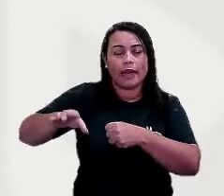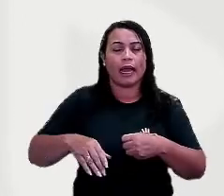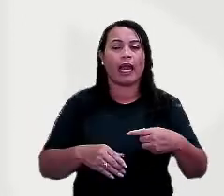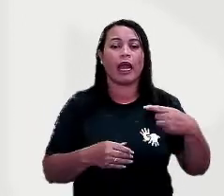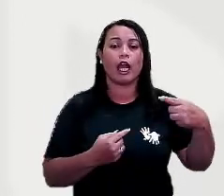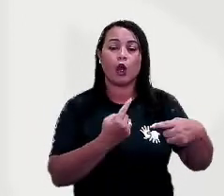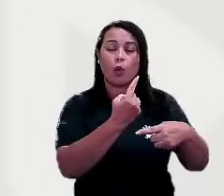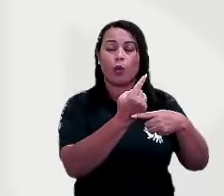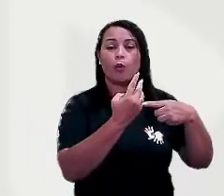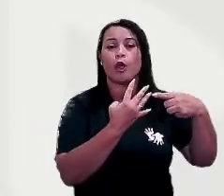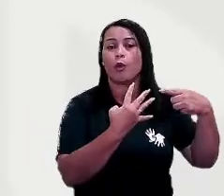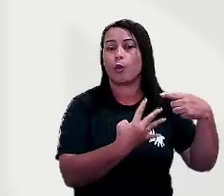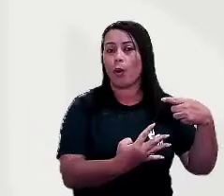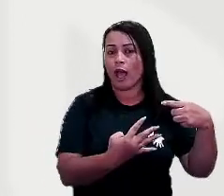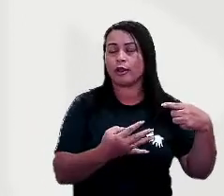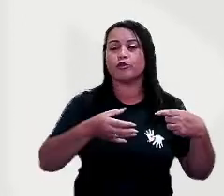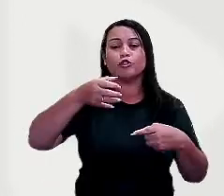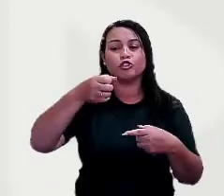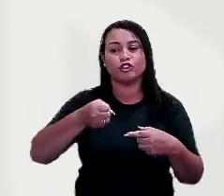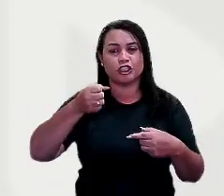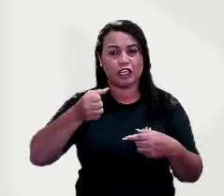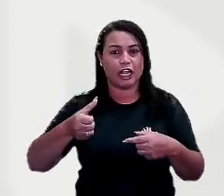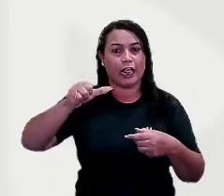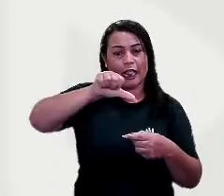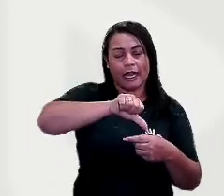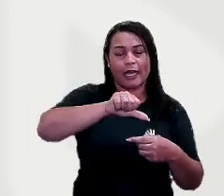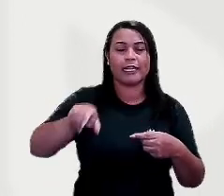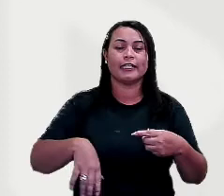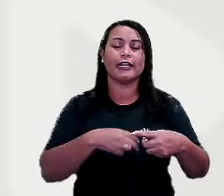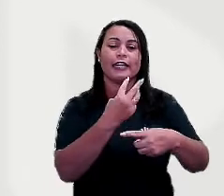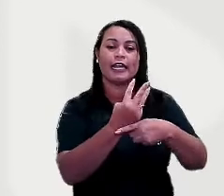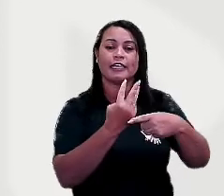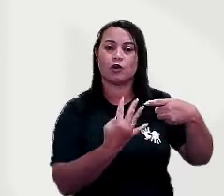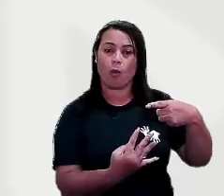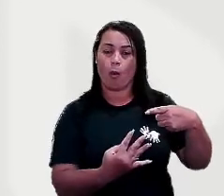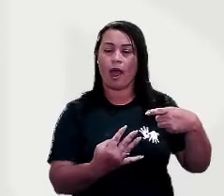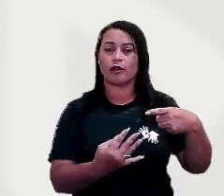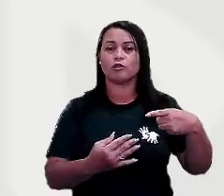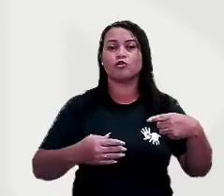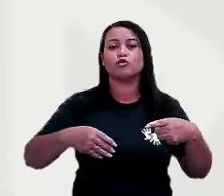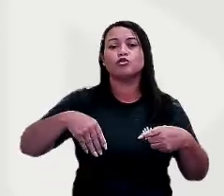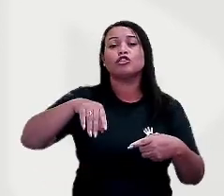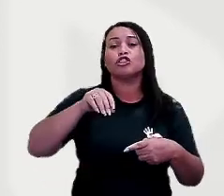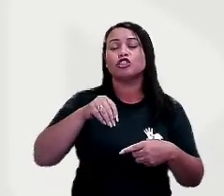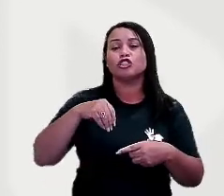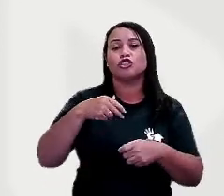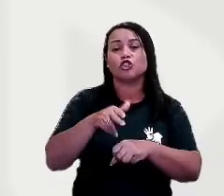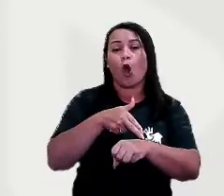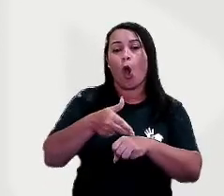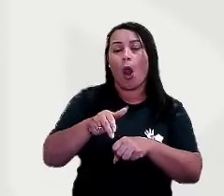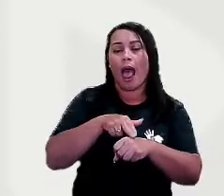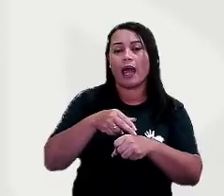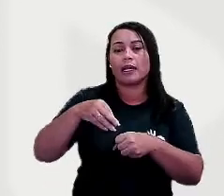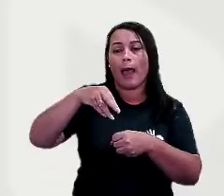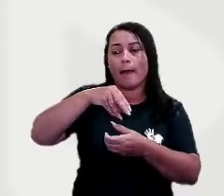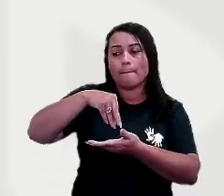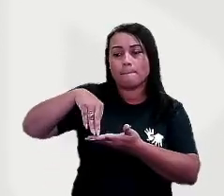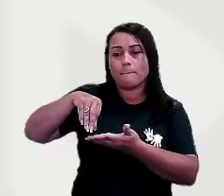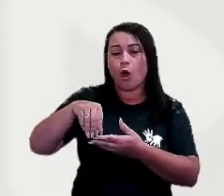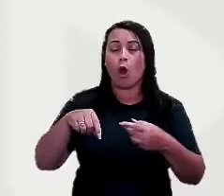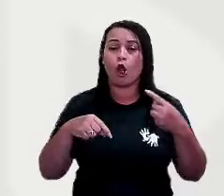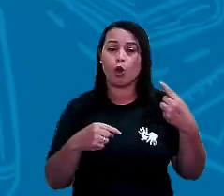1,25 de xícara de leite, 3/4 de xícara de chocolate em pó e 1 colher de fermento.